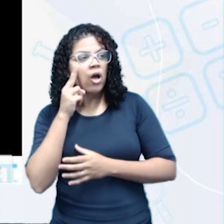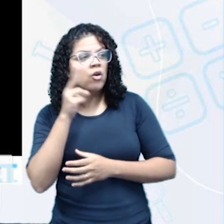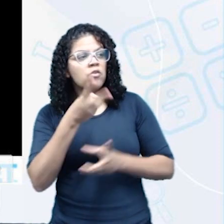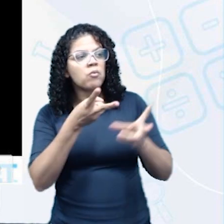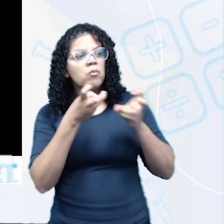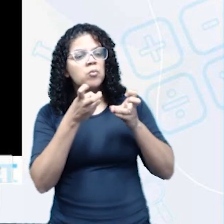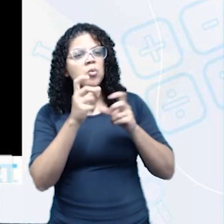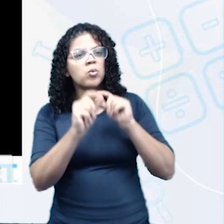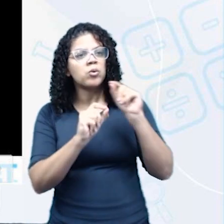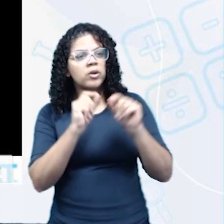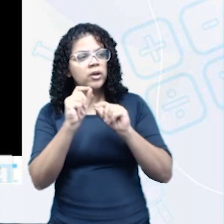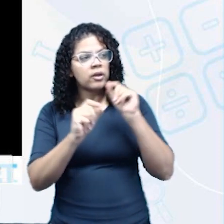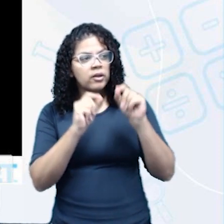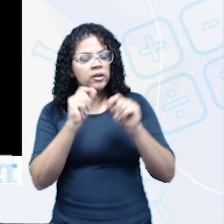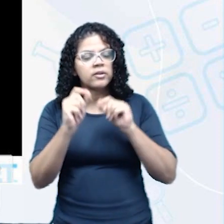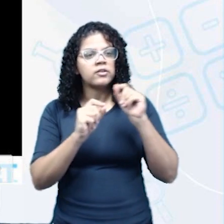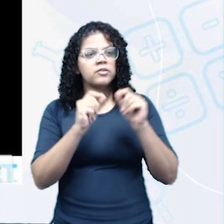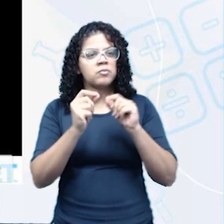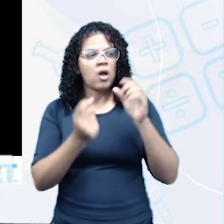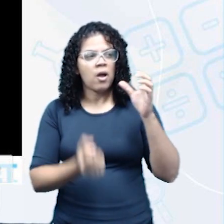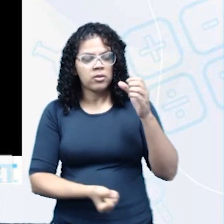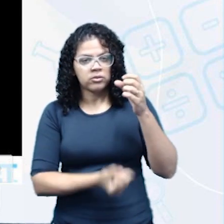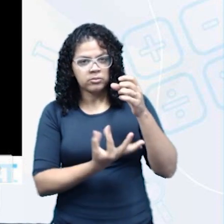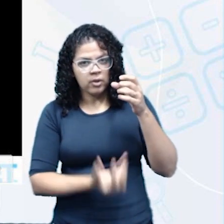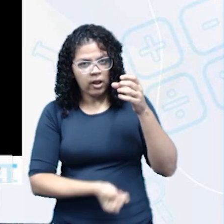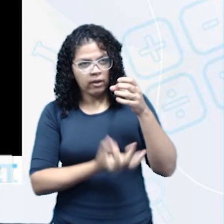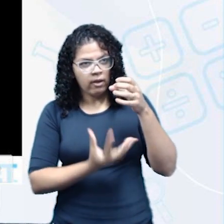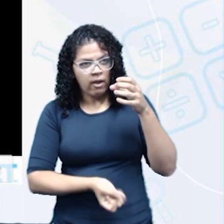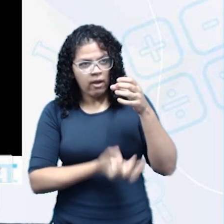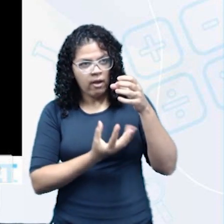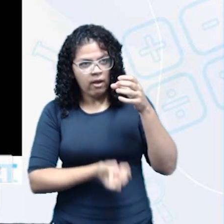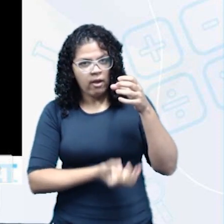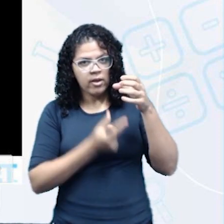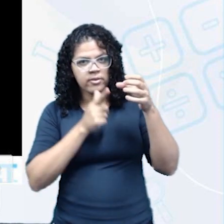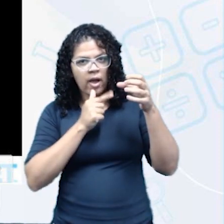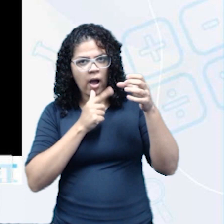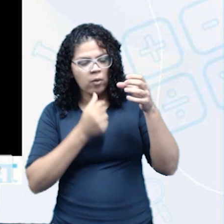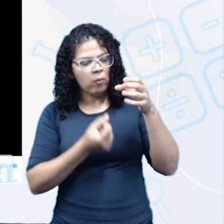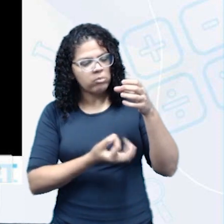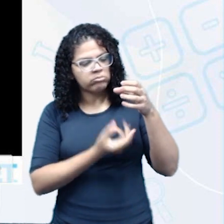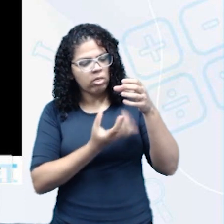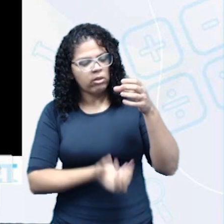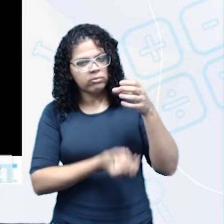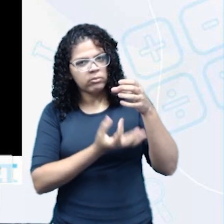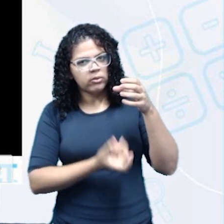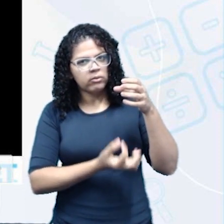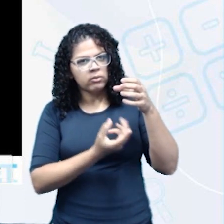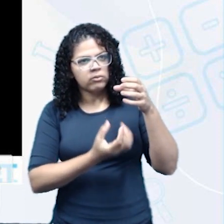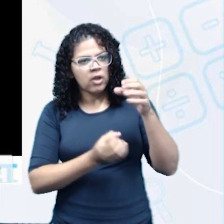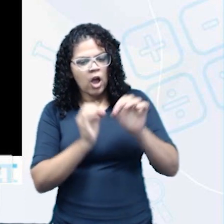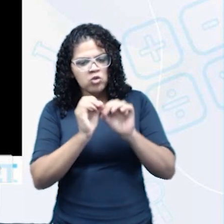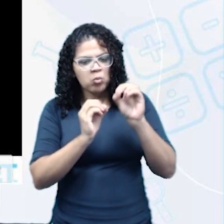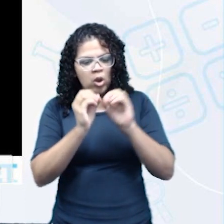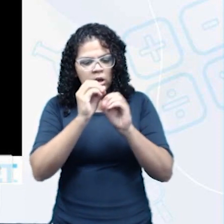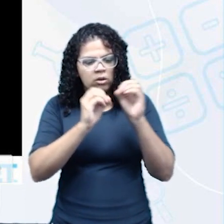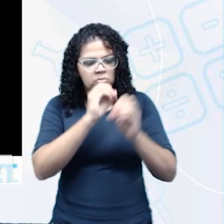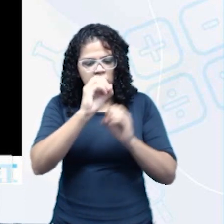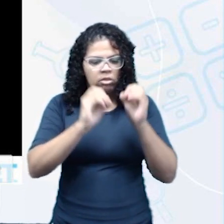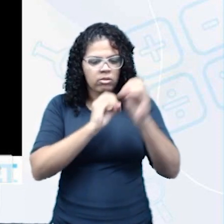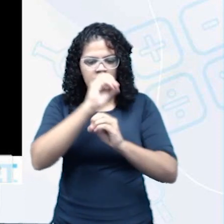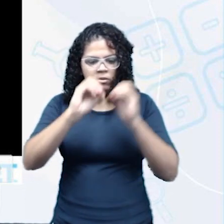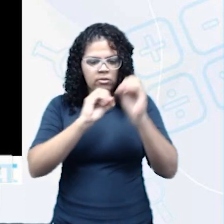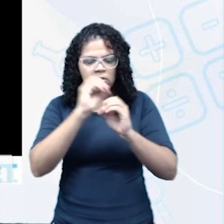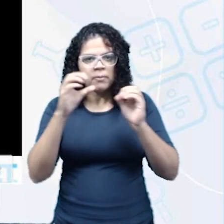quanto mais a gente aquece a água, mais as moléculas se agitam,